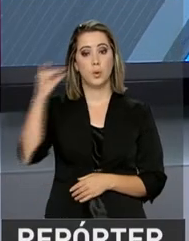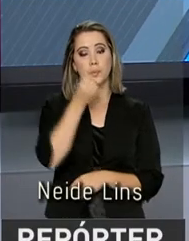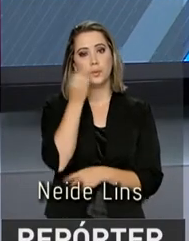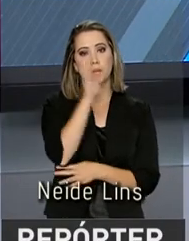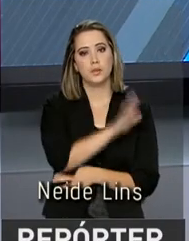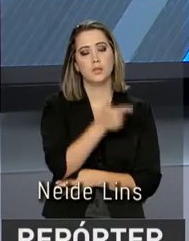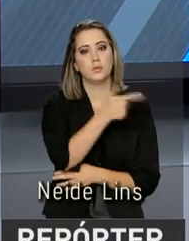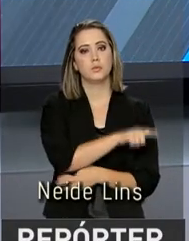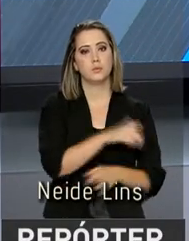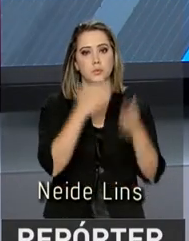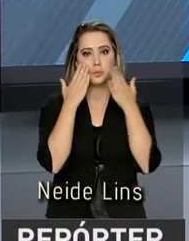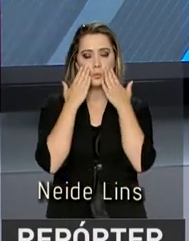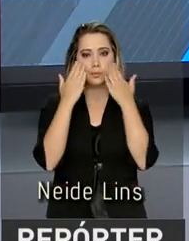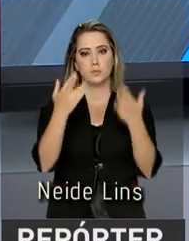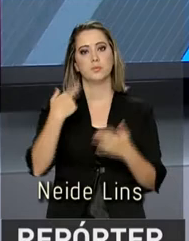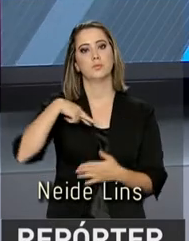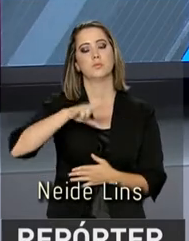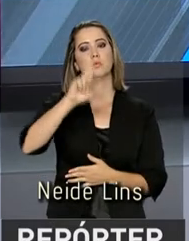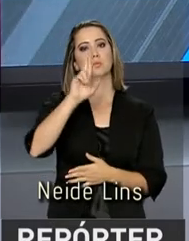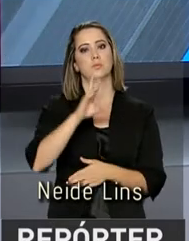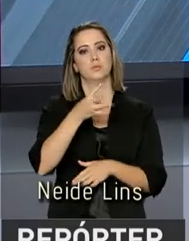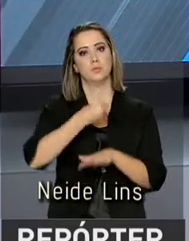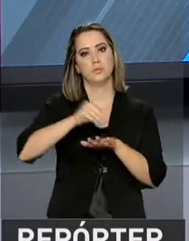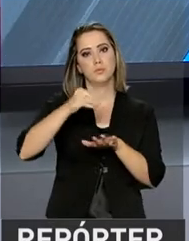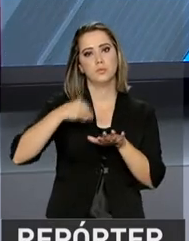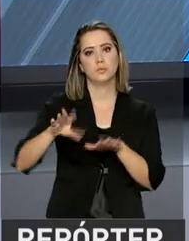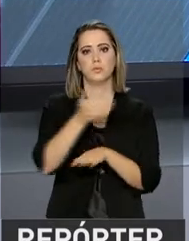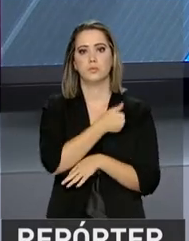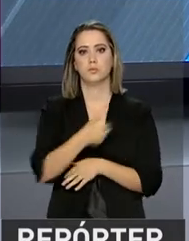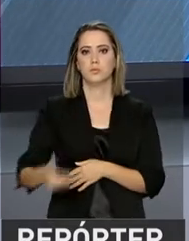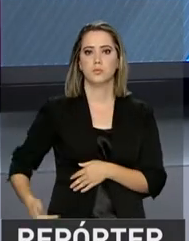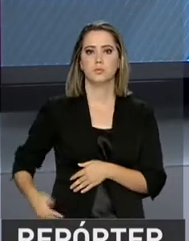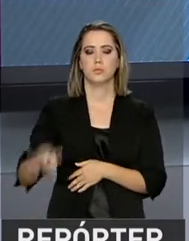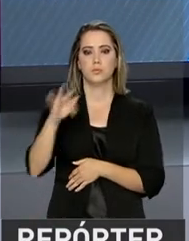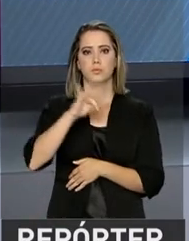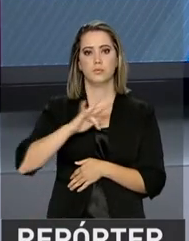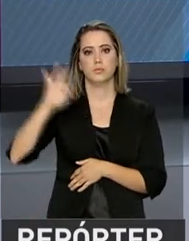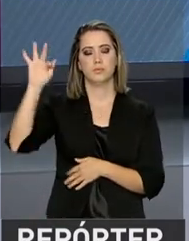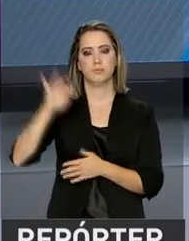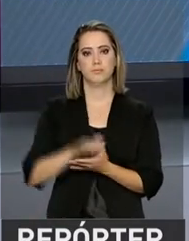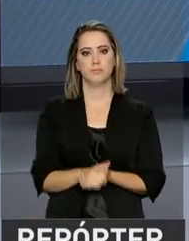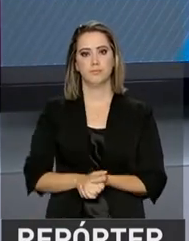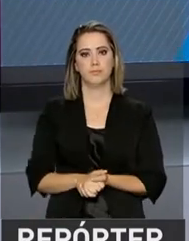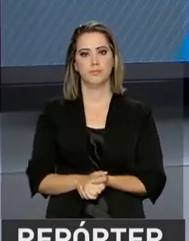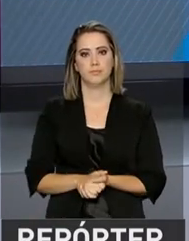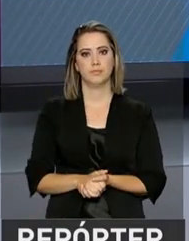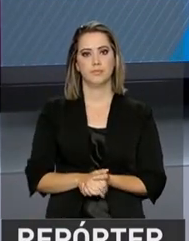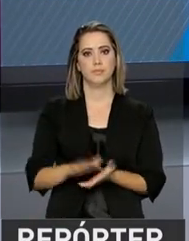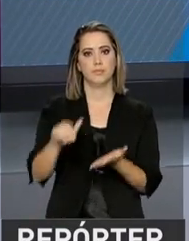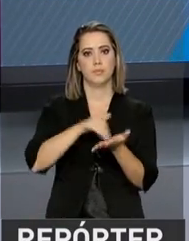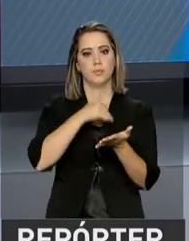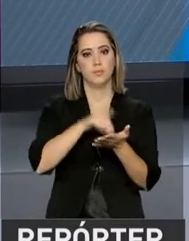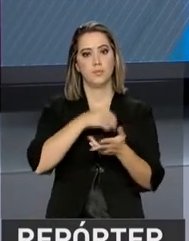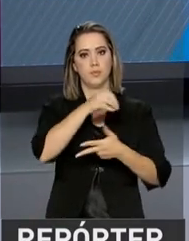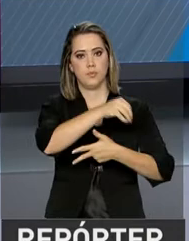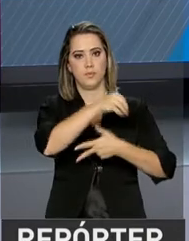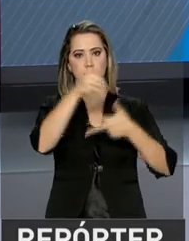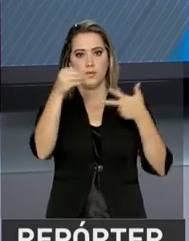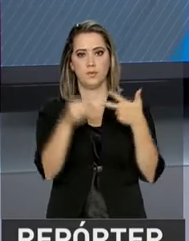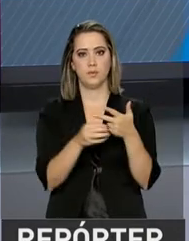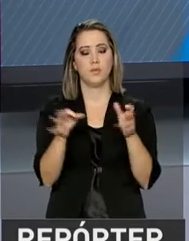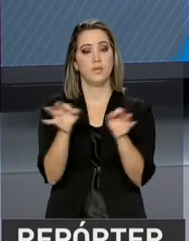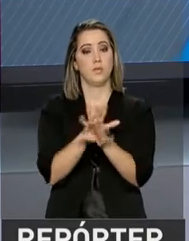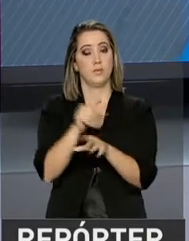Olá, boa tarde. Começa agora mais uma edição do Repórter NBR com as notícias do governo federal. As inscrições para o Exame Nacional do